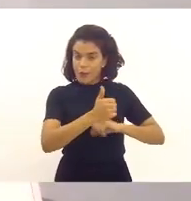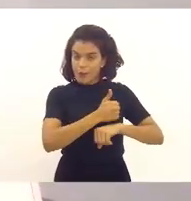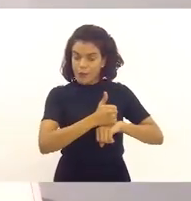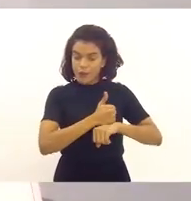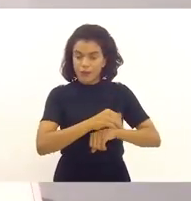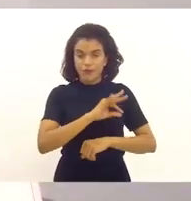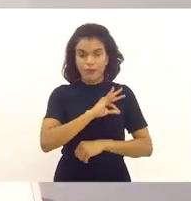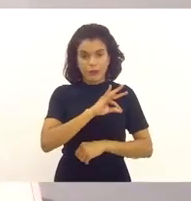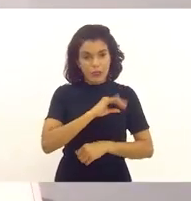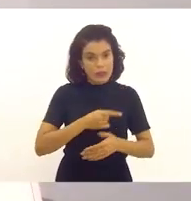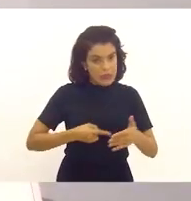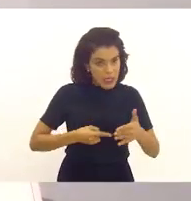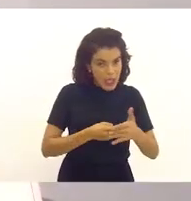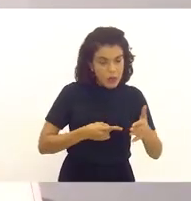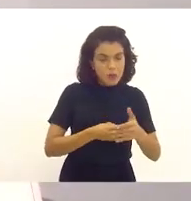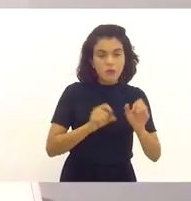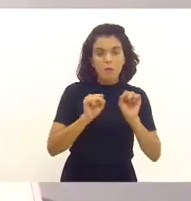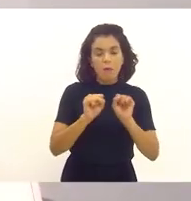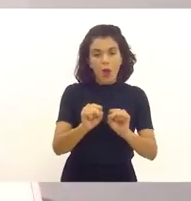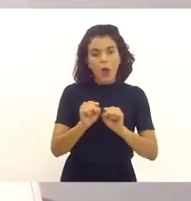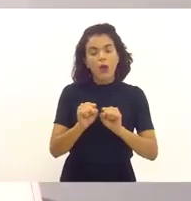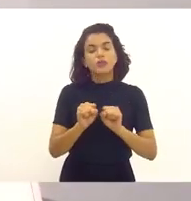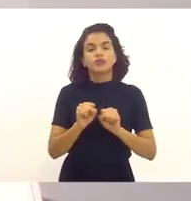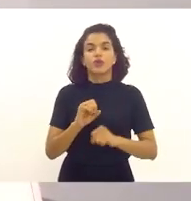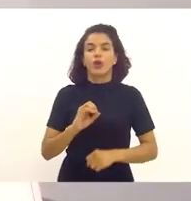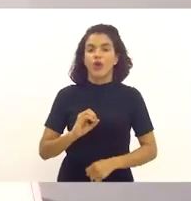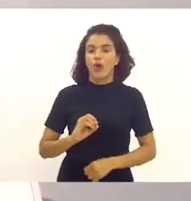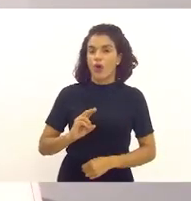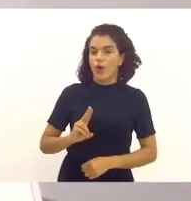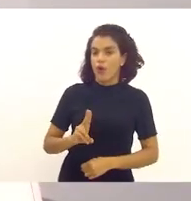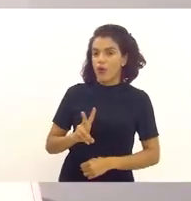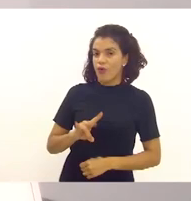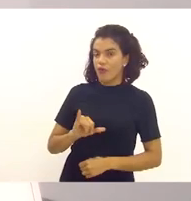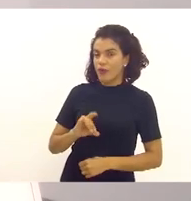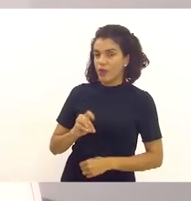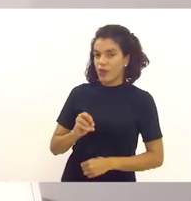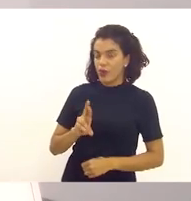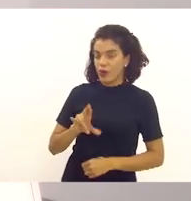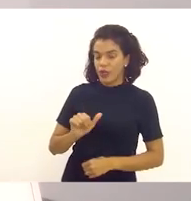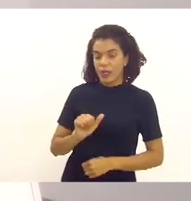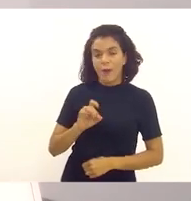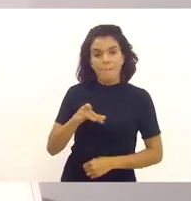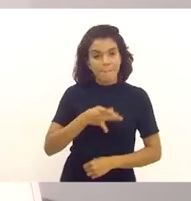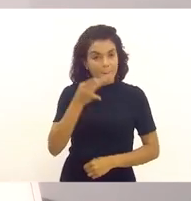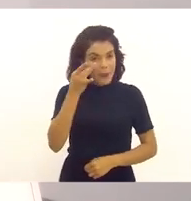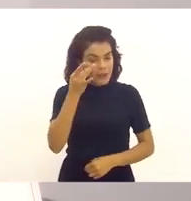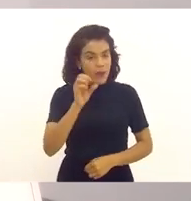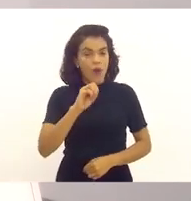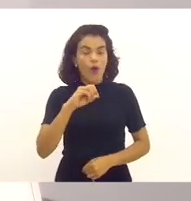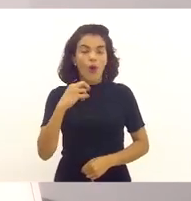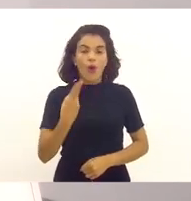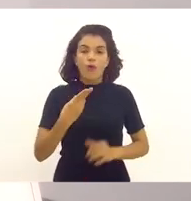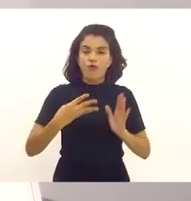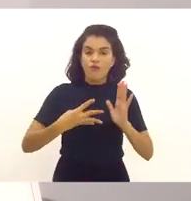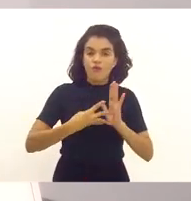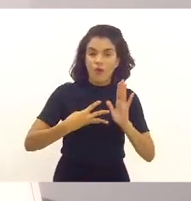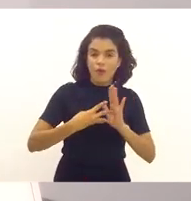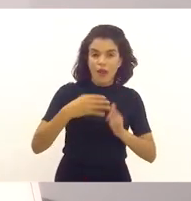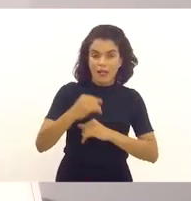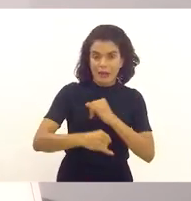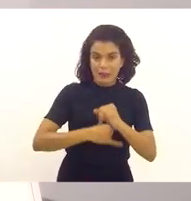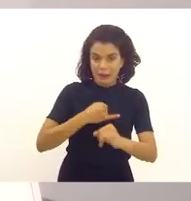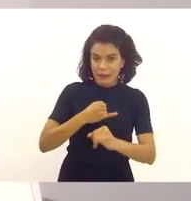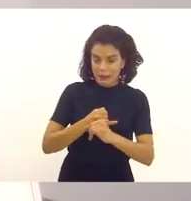podem ser feitas através da nossa ouvidoria de forma presencial ou pelo formulário da internet ou por telefone